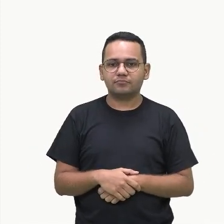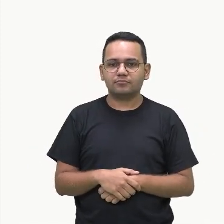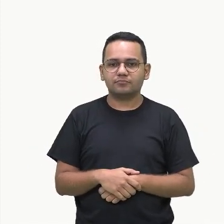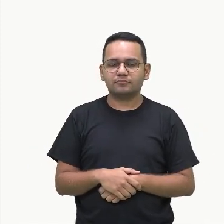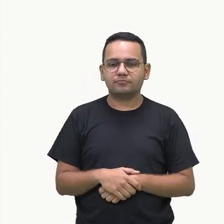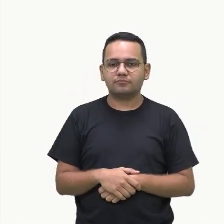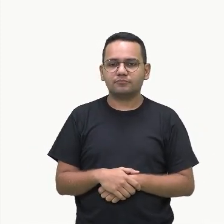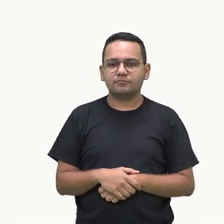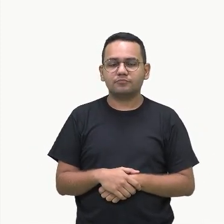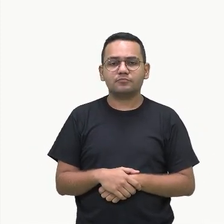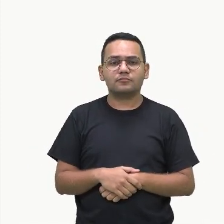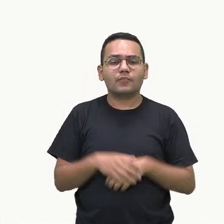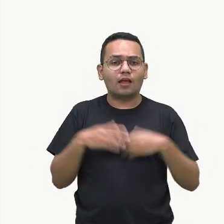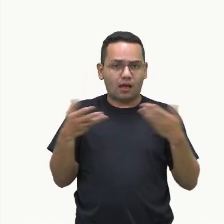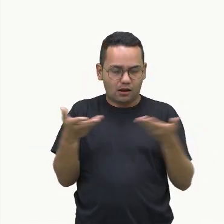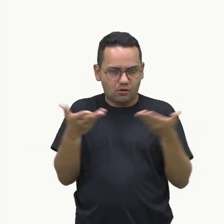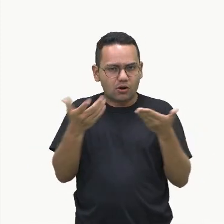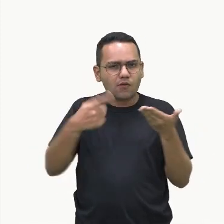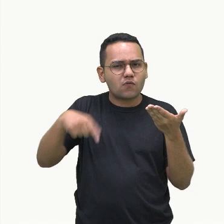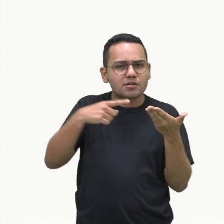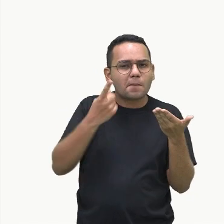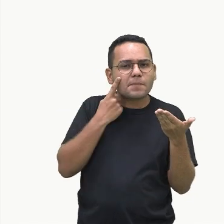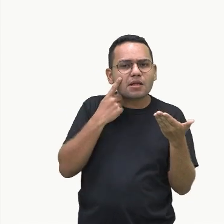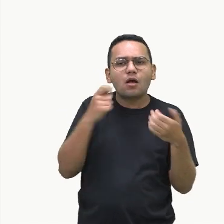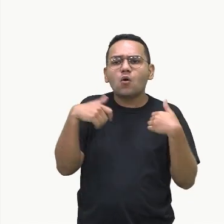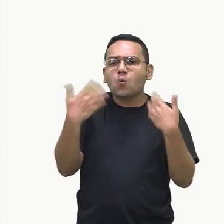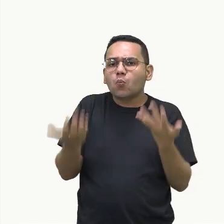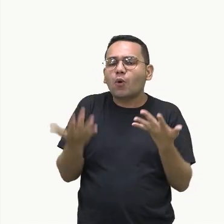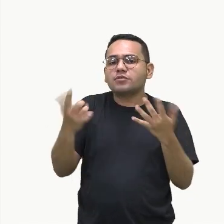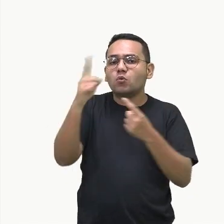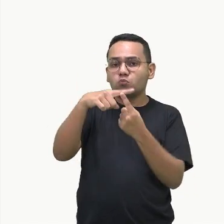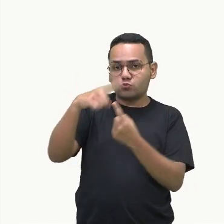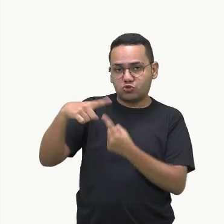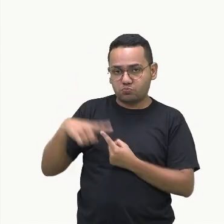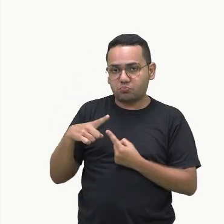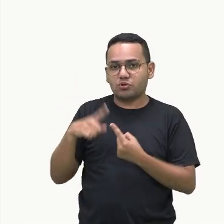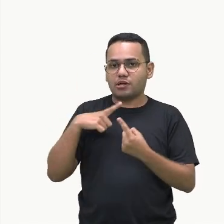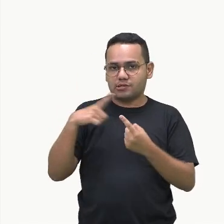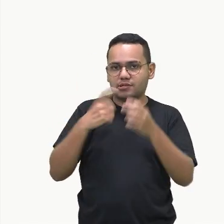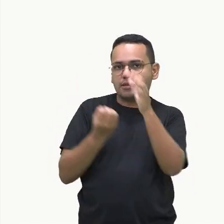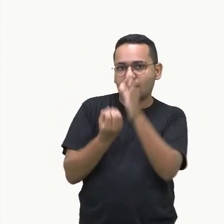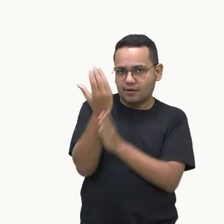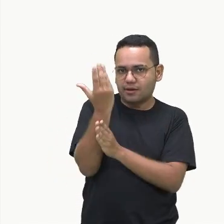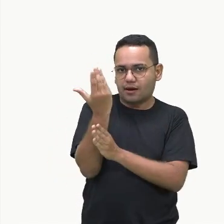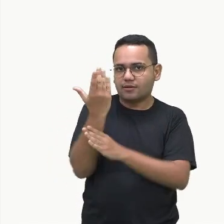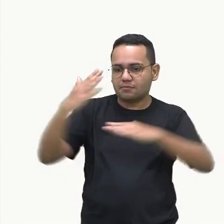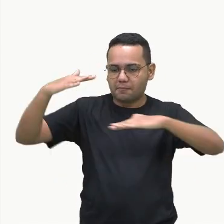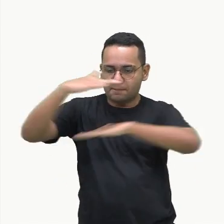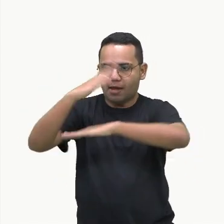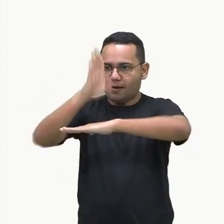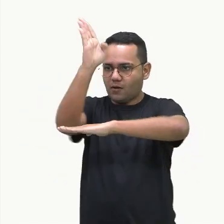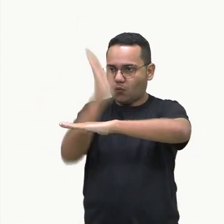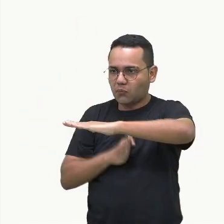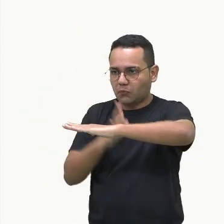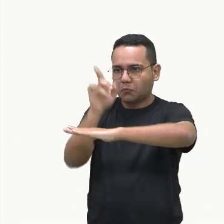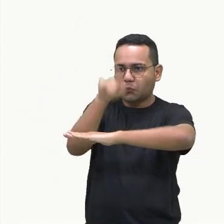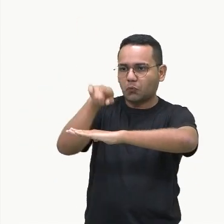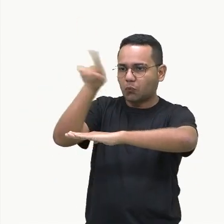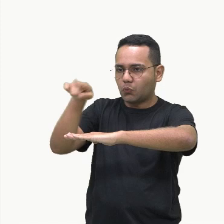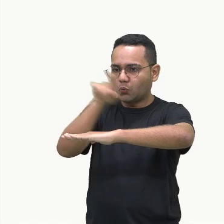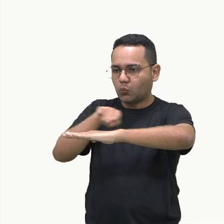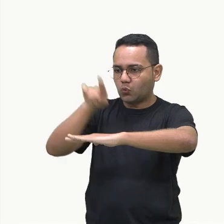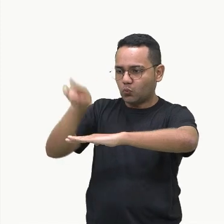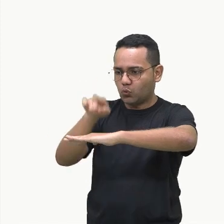não é, os nomes dos ângulos que surgem aí quando nós temos o encontro de uma